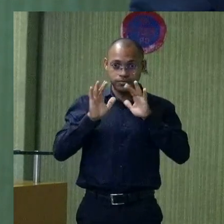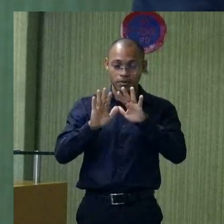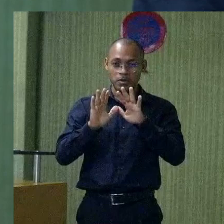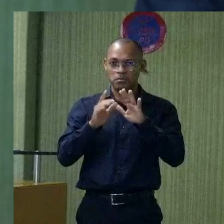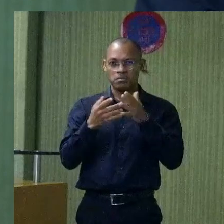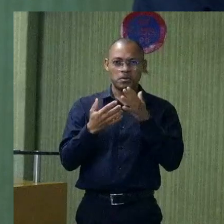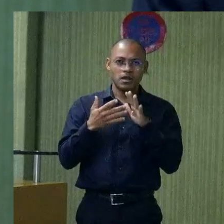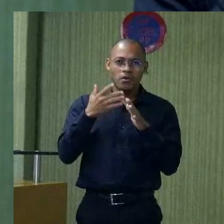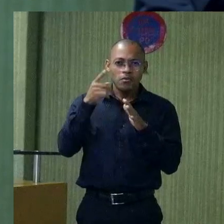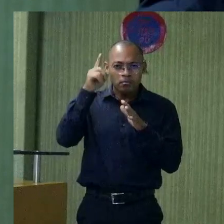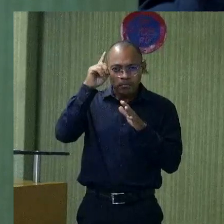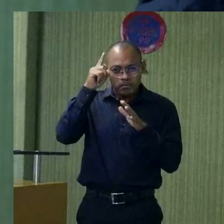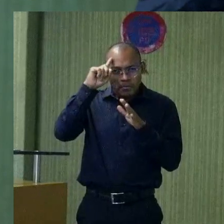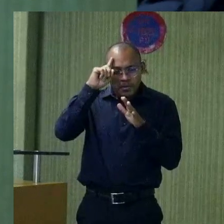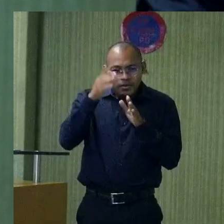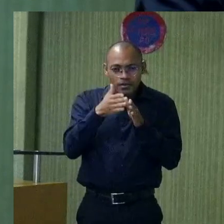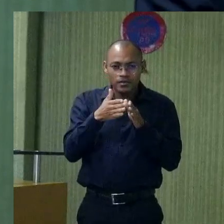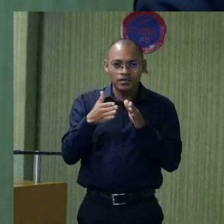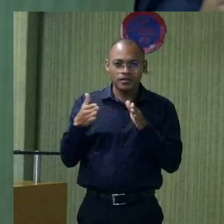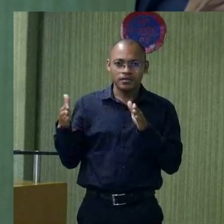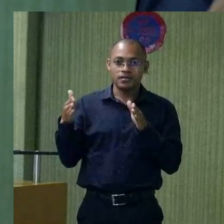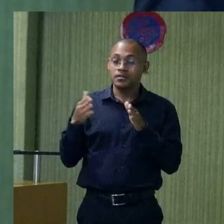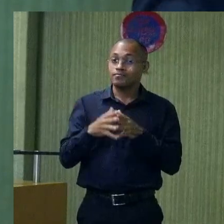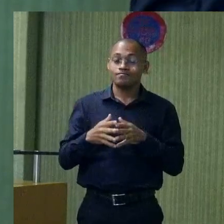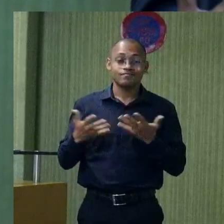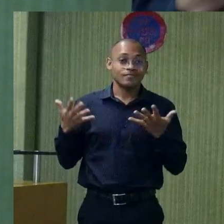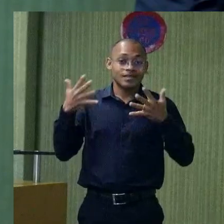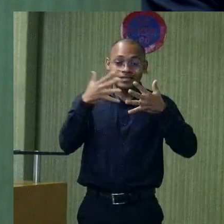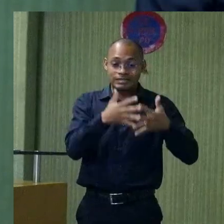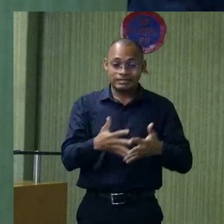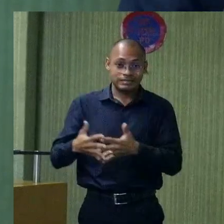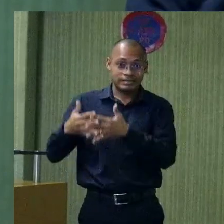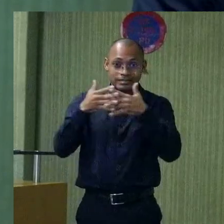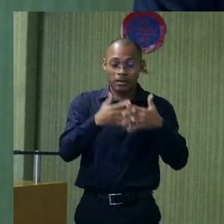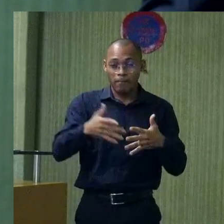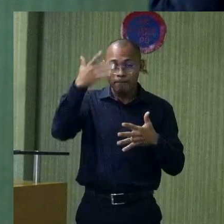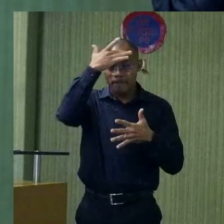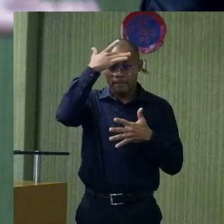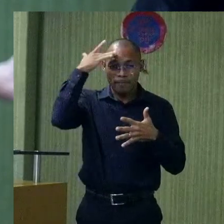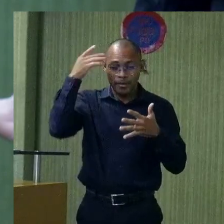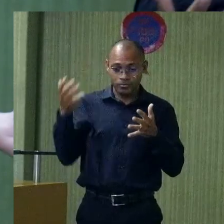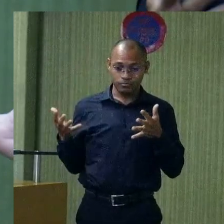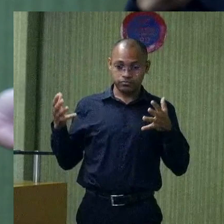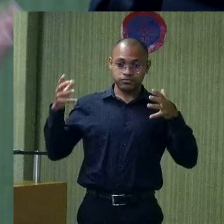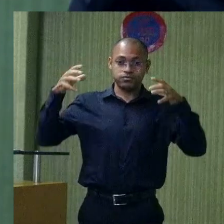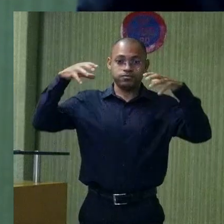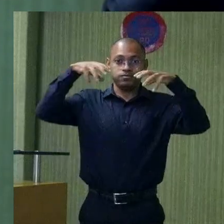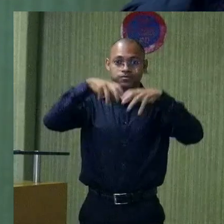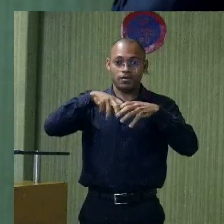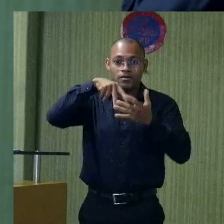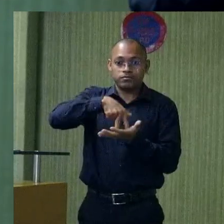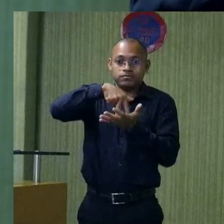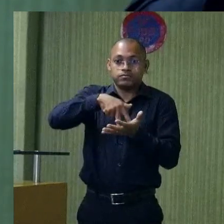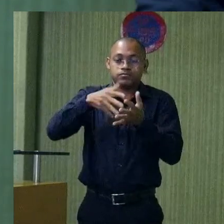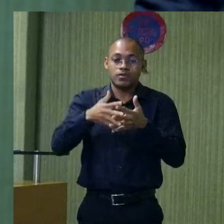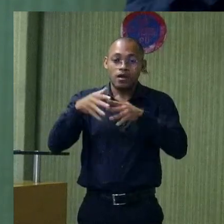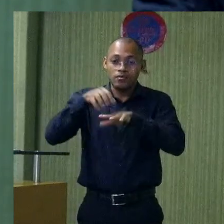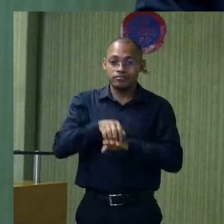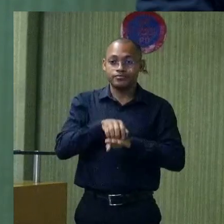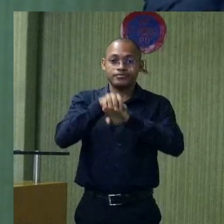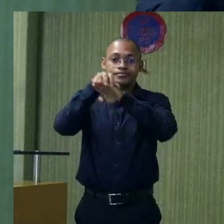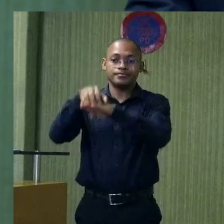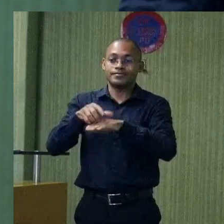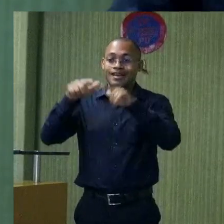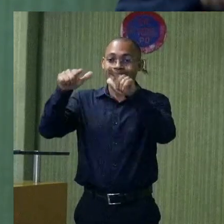dias caminhões de pessoas dentro dos caminhões para serem levadas para lugares Seguros então